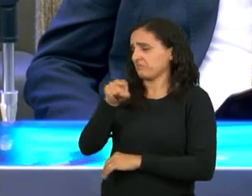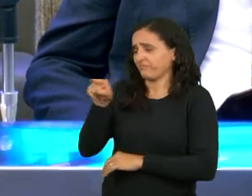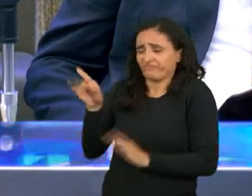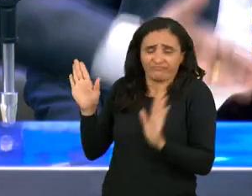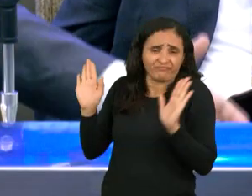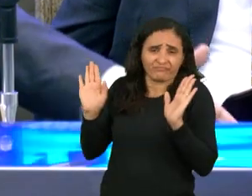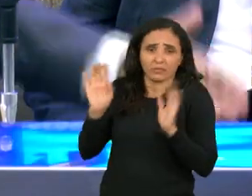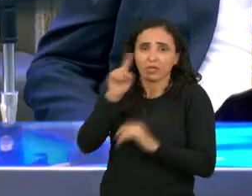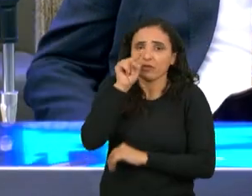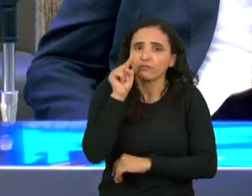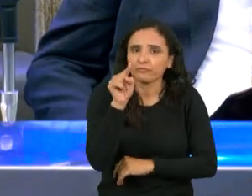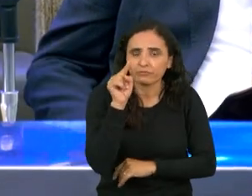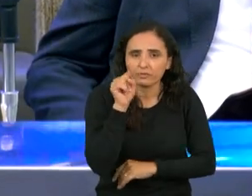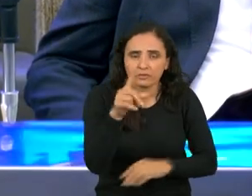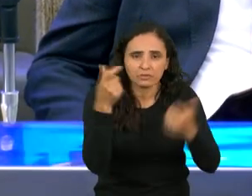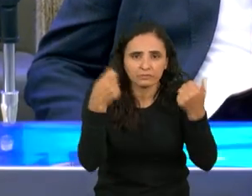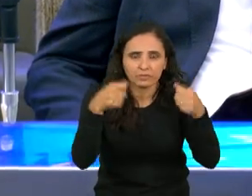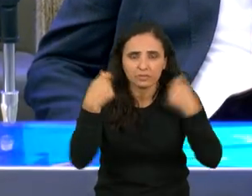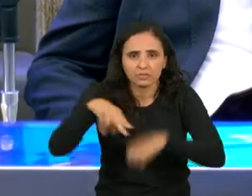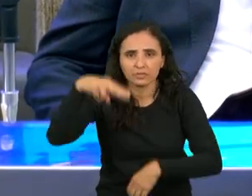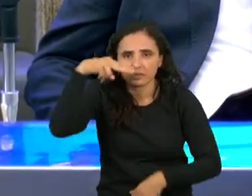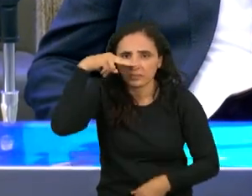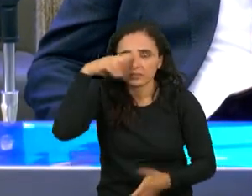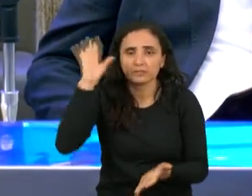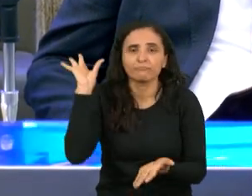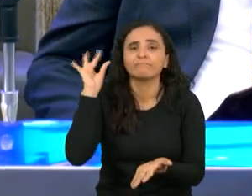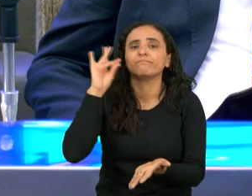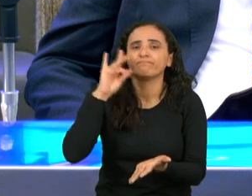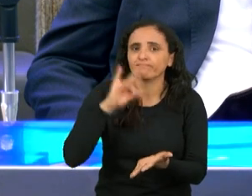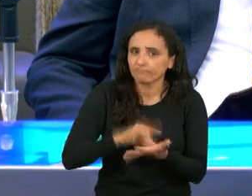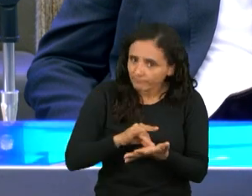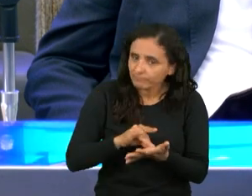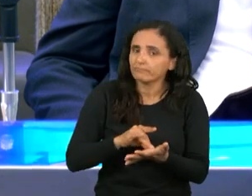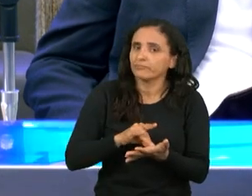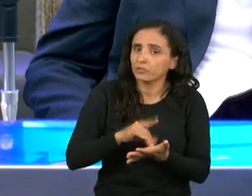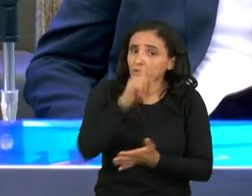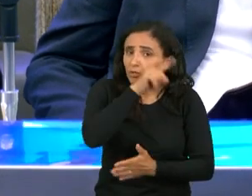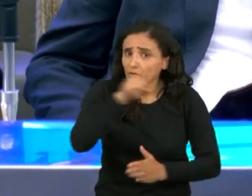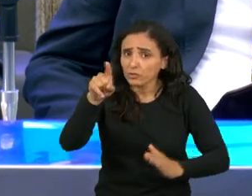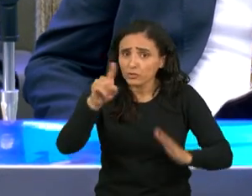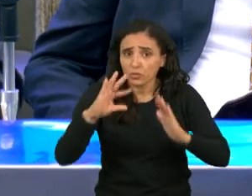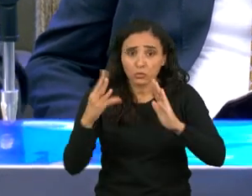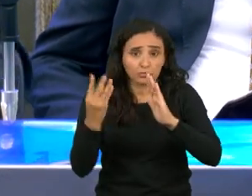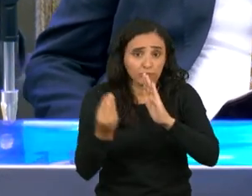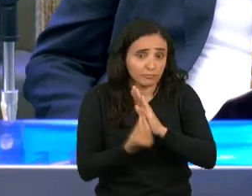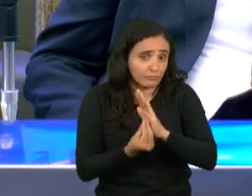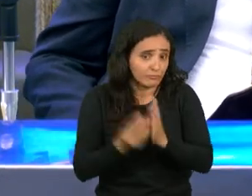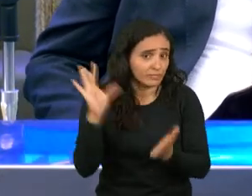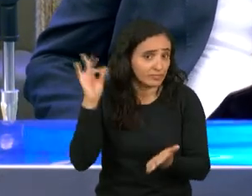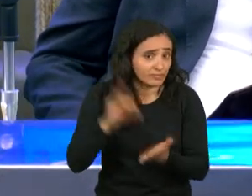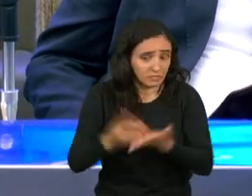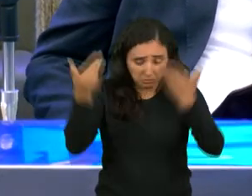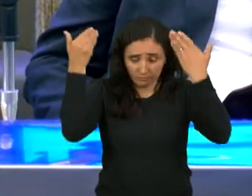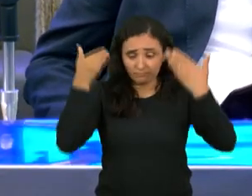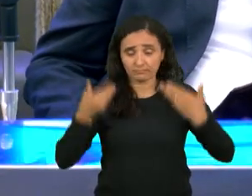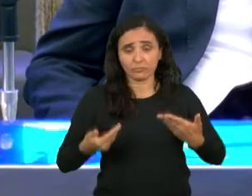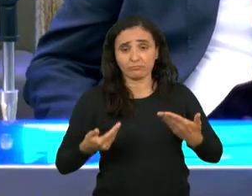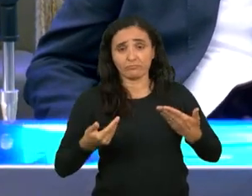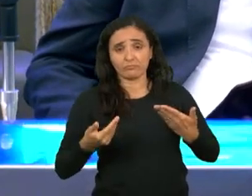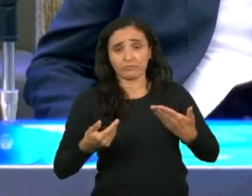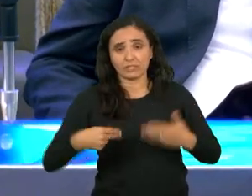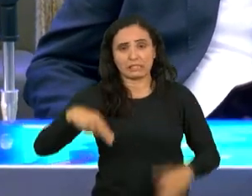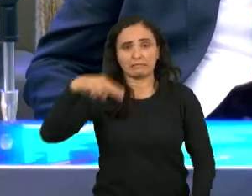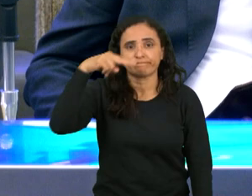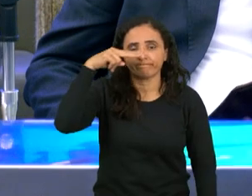tem os outros e tem a igreja do Senhor Jesus nós somos diferentes então